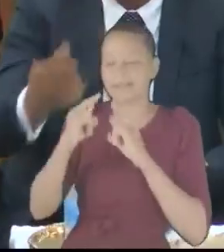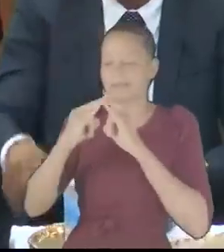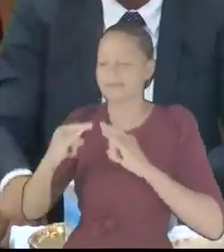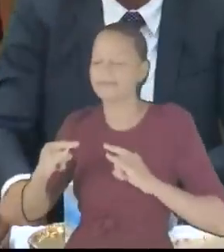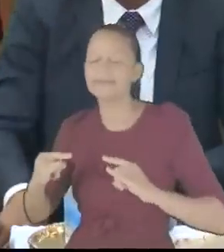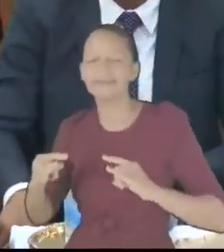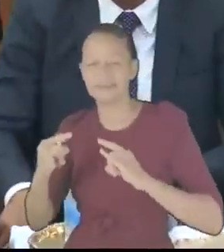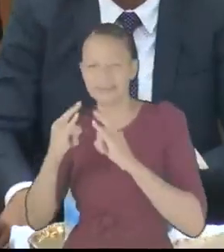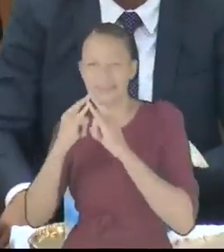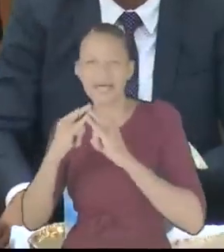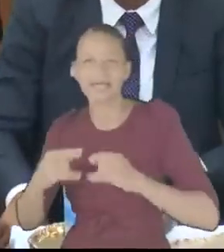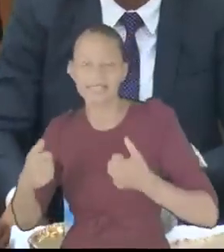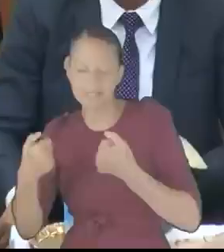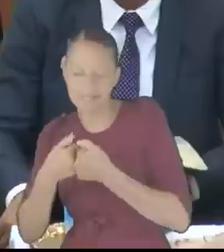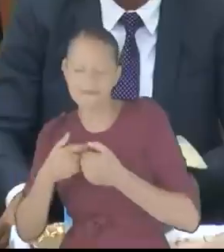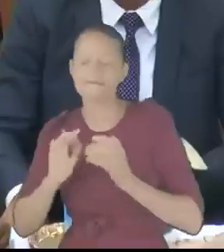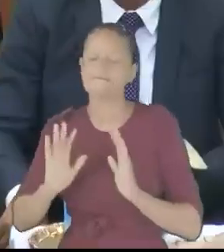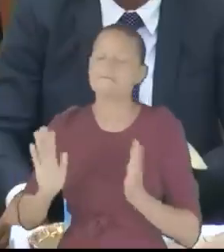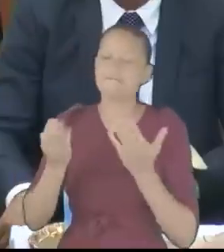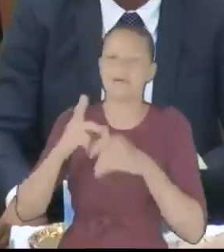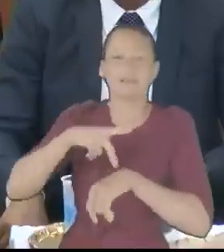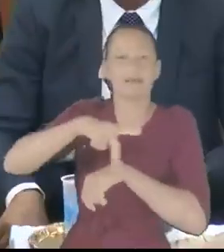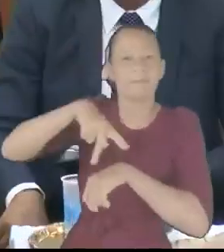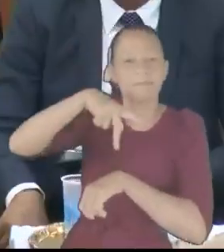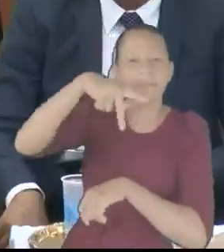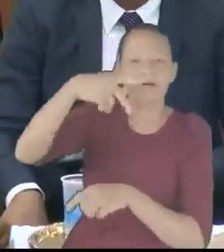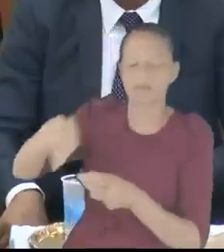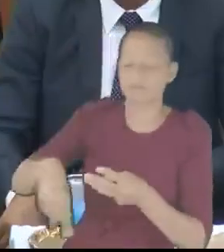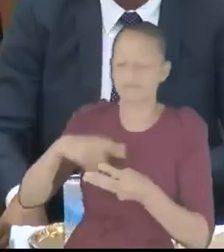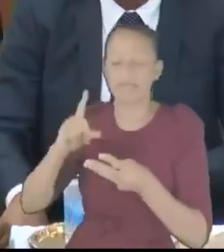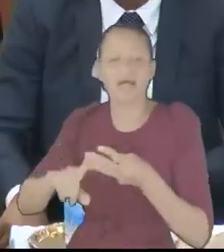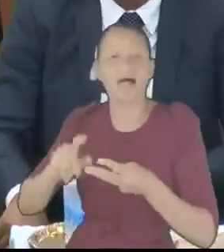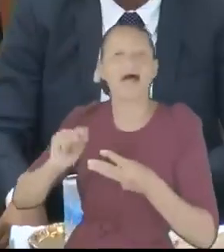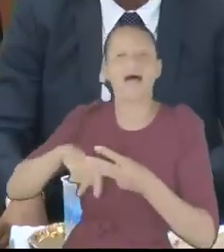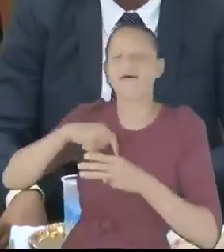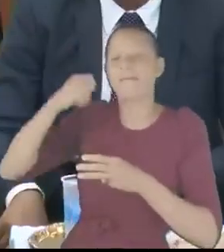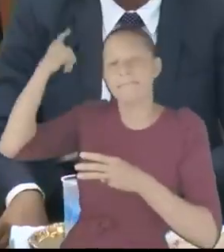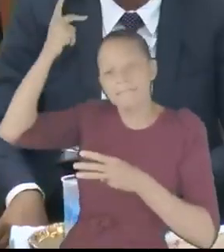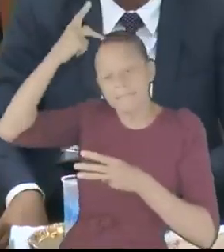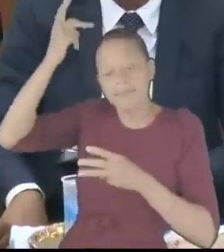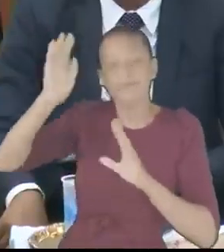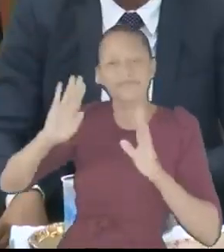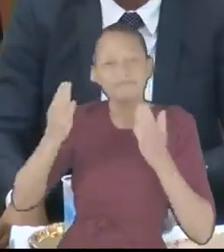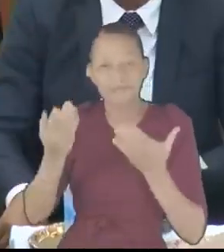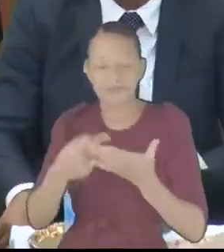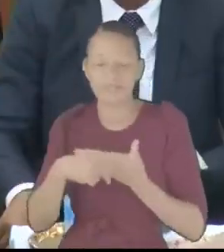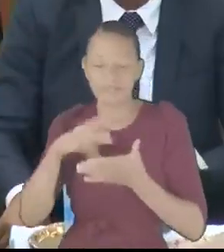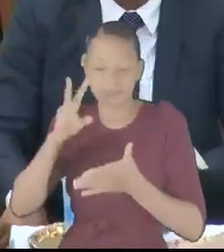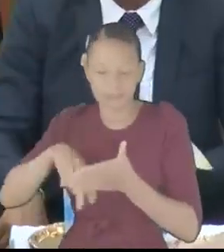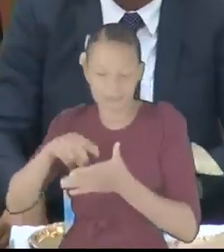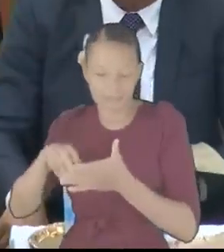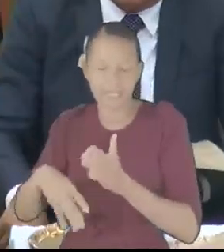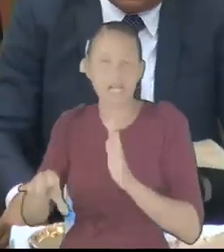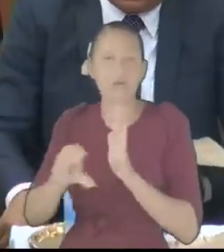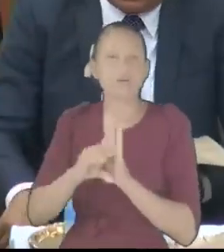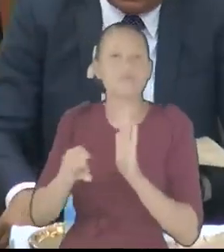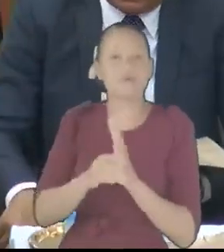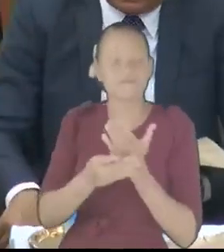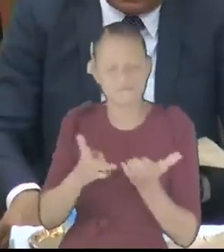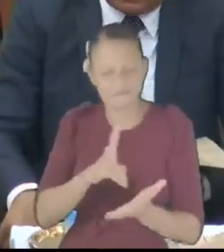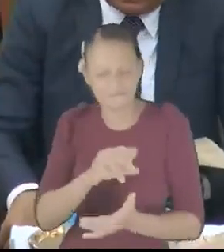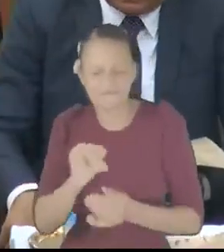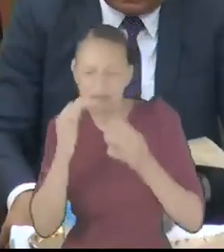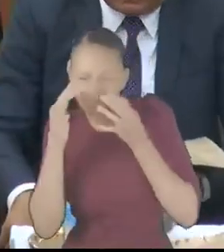tabernáculos, a festa da Páscoa, a festa de Pentecoste. Então, se você ler Colossenses, você